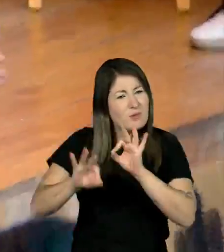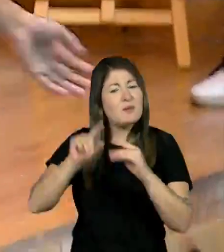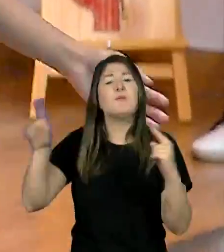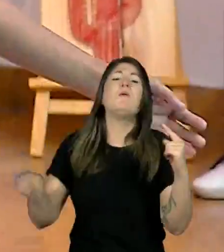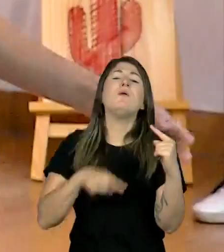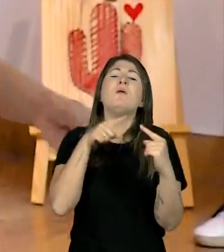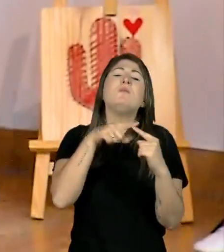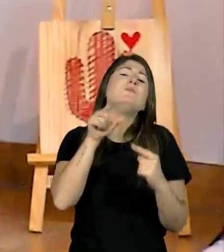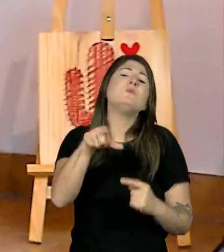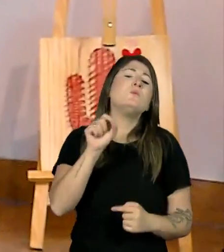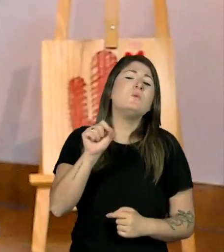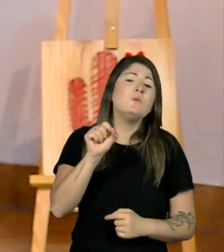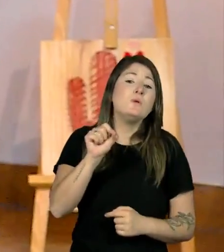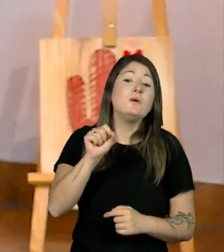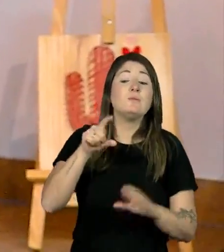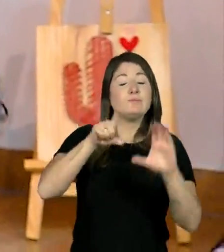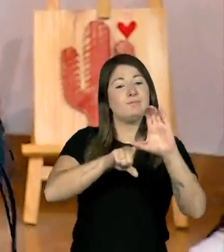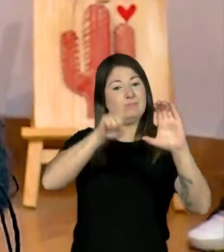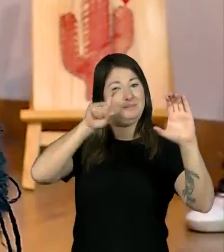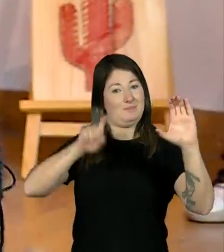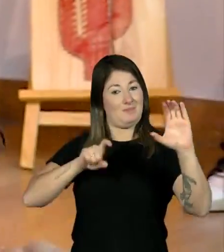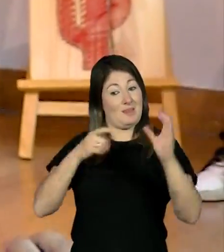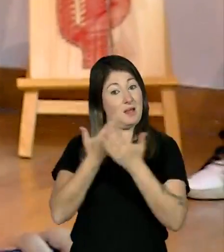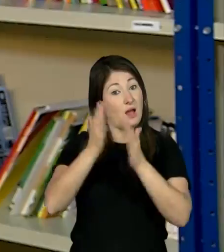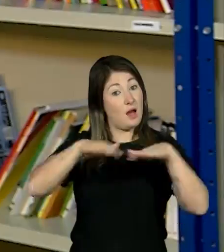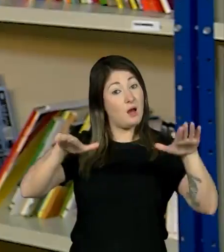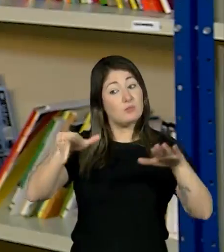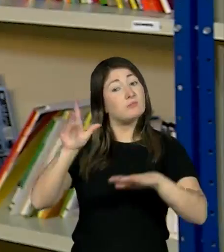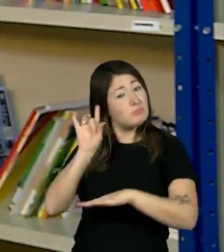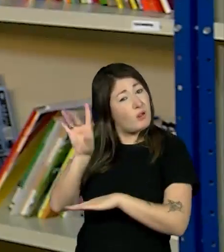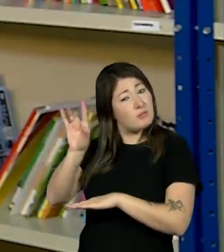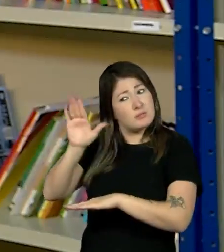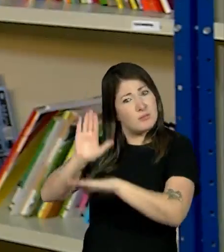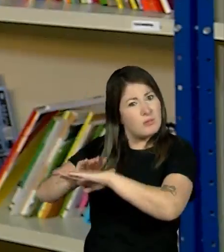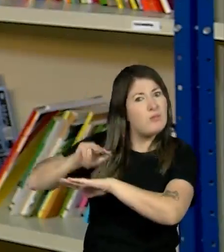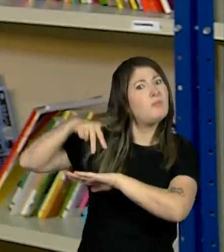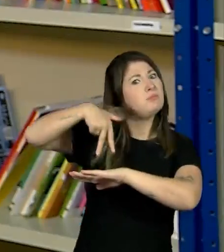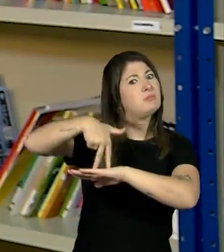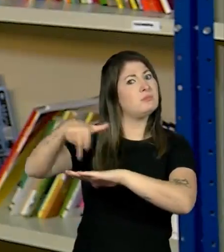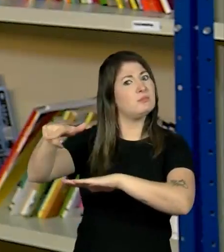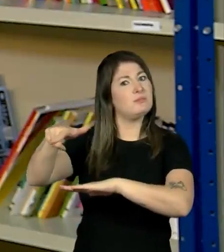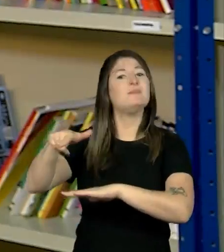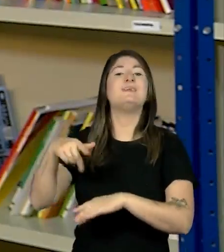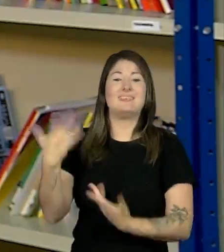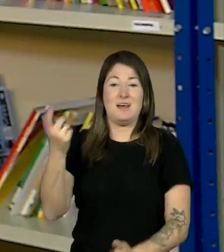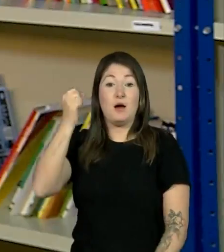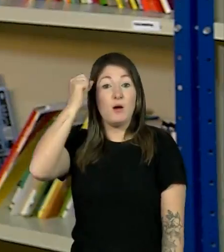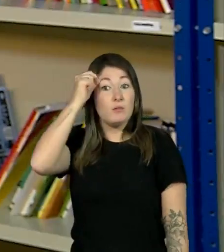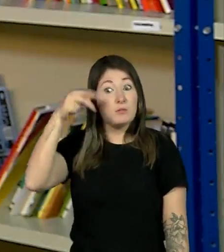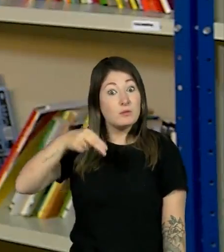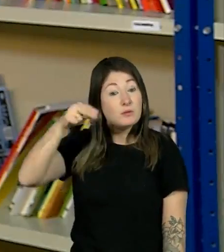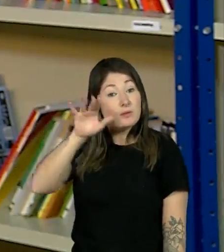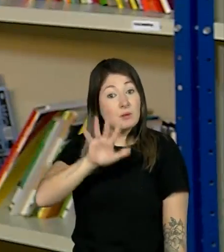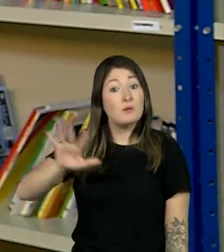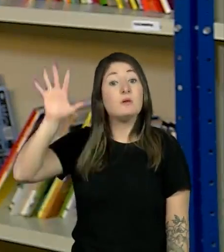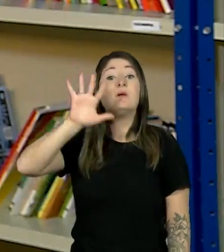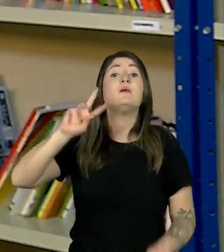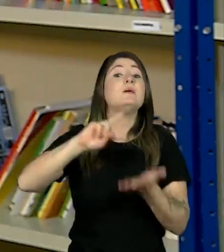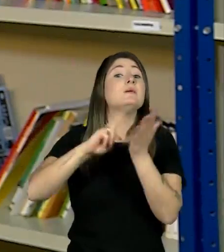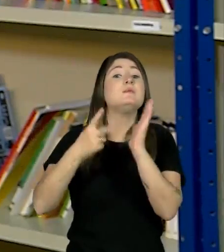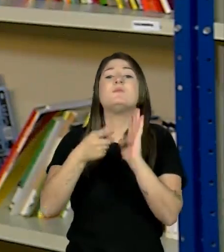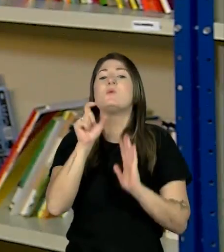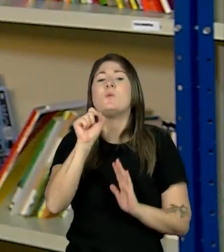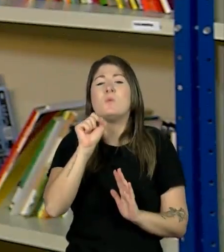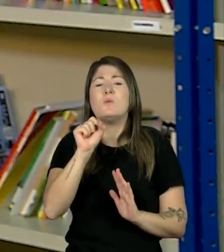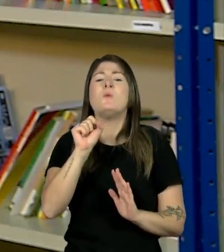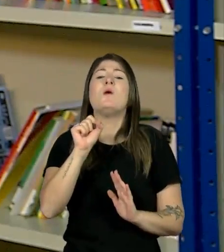a autonomia dos estudantes e o protagonismo dele. E falar da cultura nordestina representa boa parte dos nossos